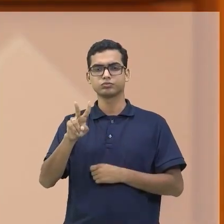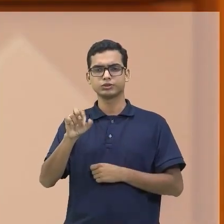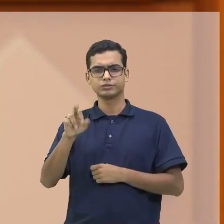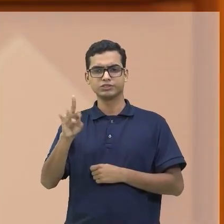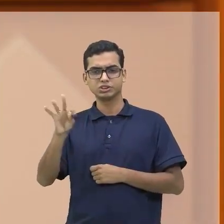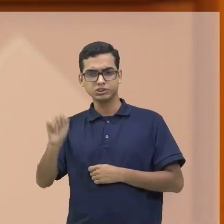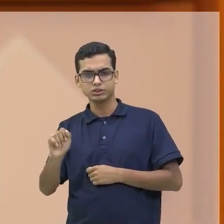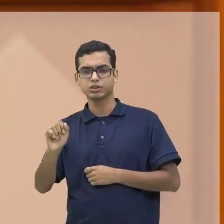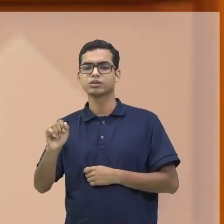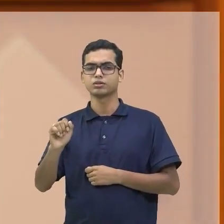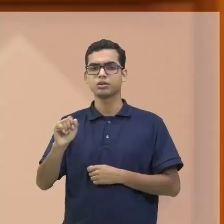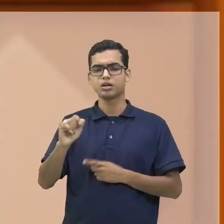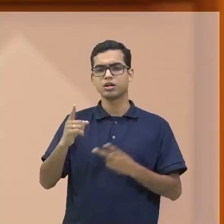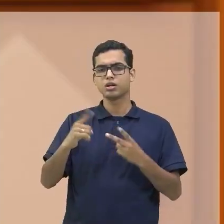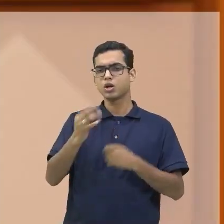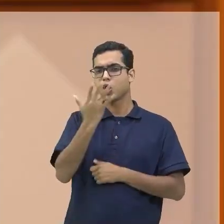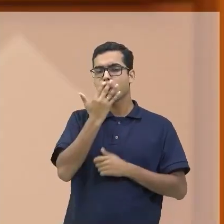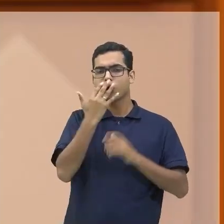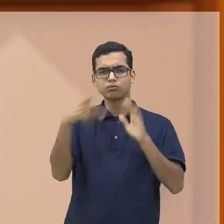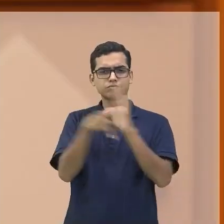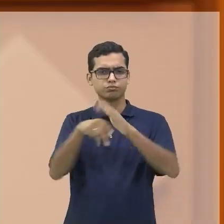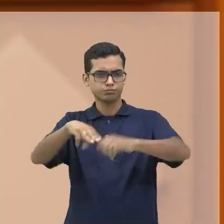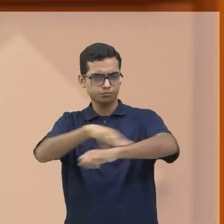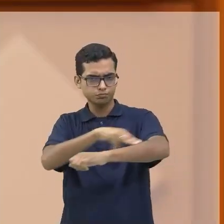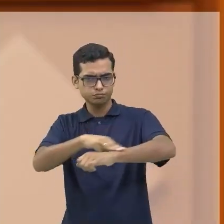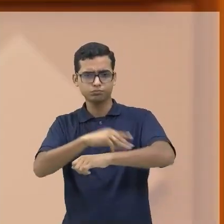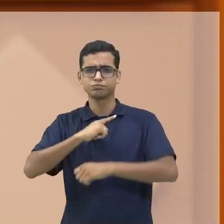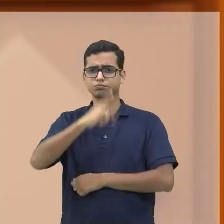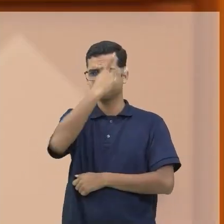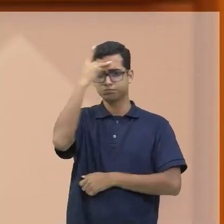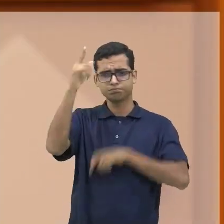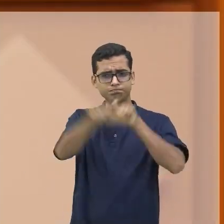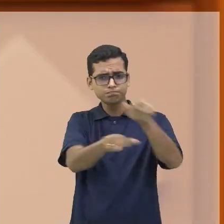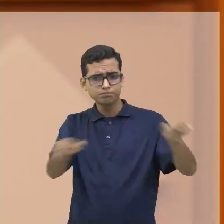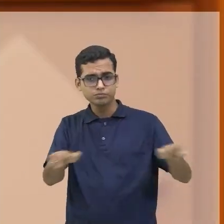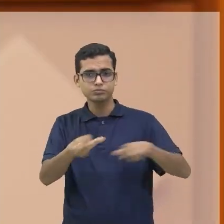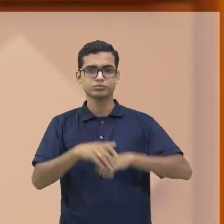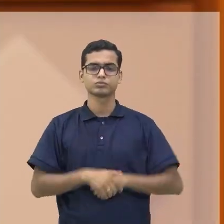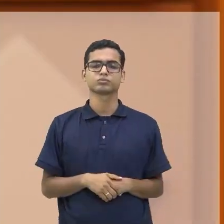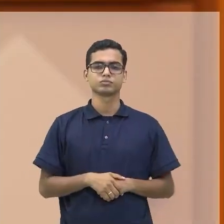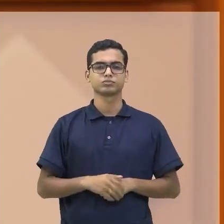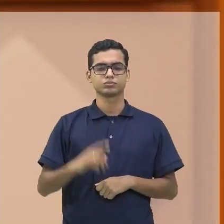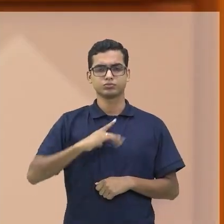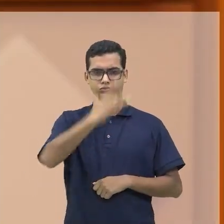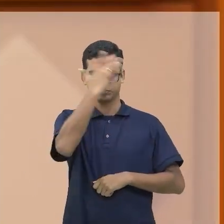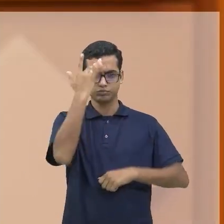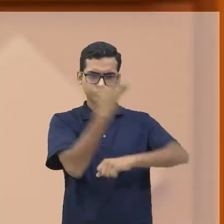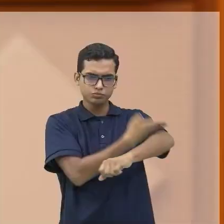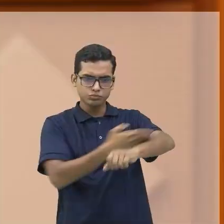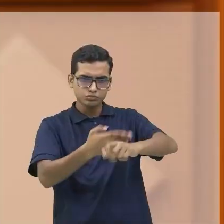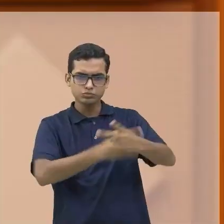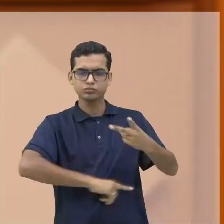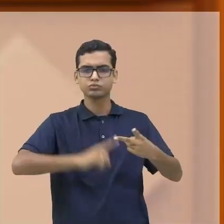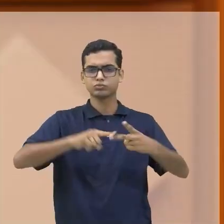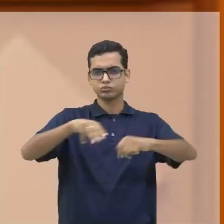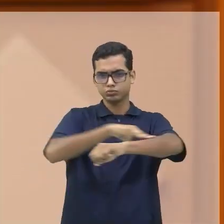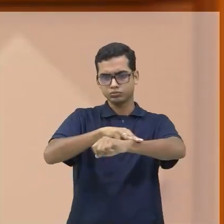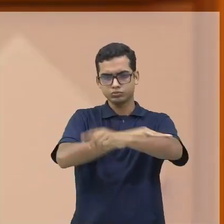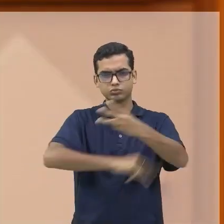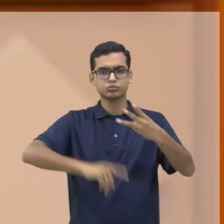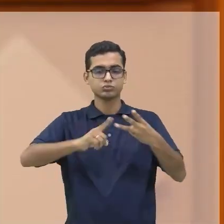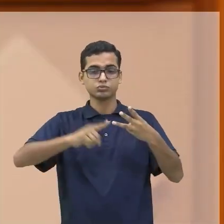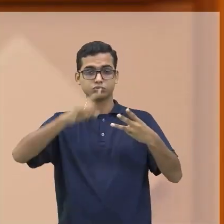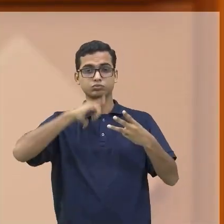Então, nós temos aí essas pessoas, né, os brancos, os pardos, os pretos, os amarelos e os